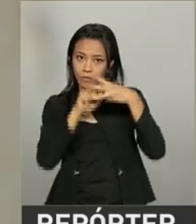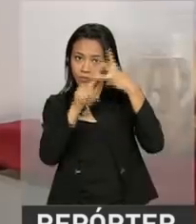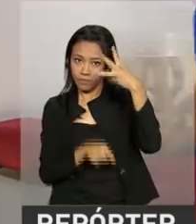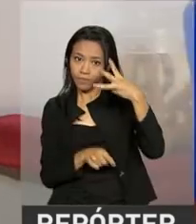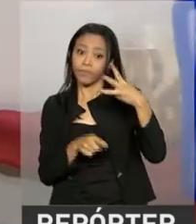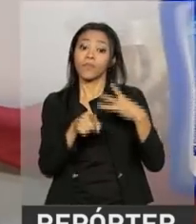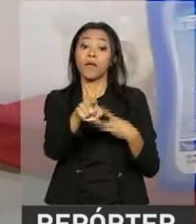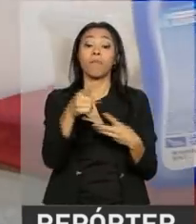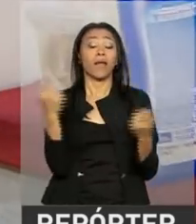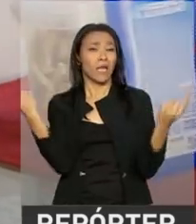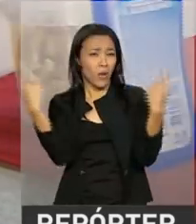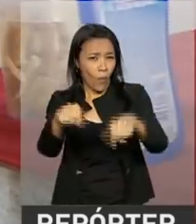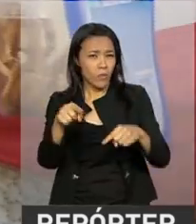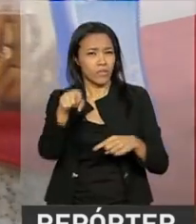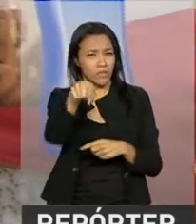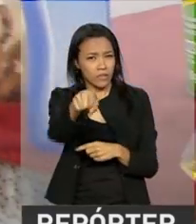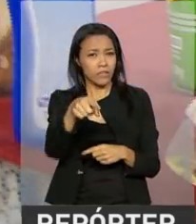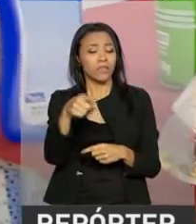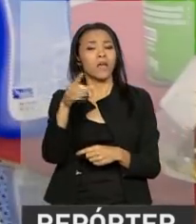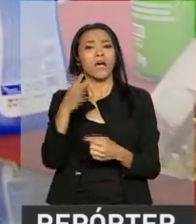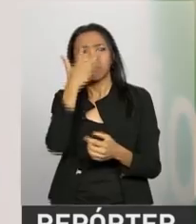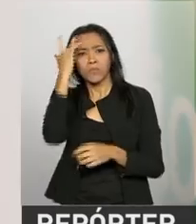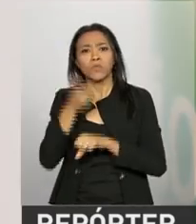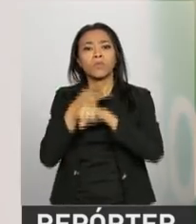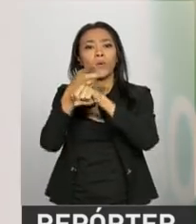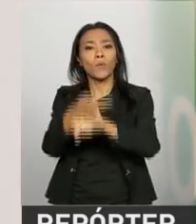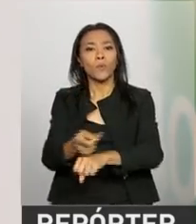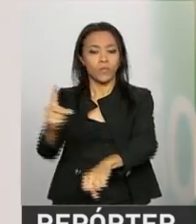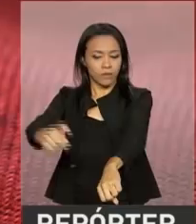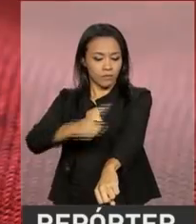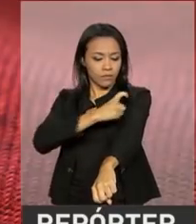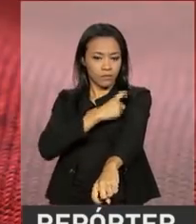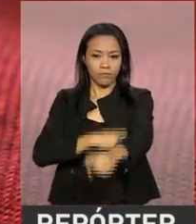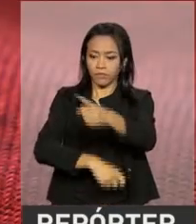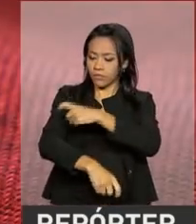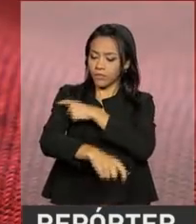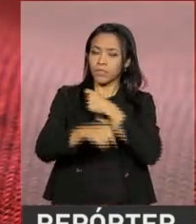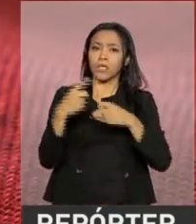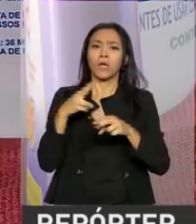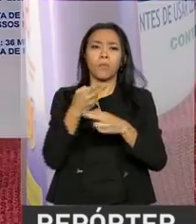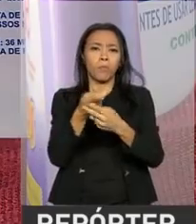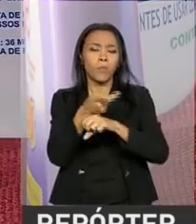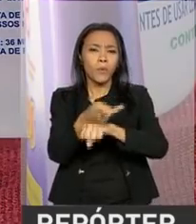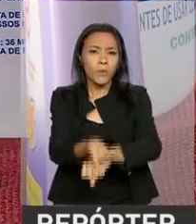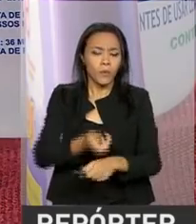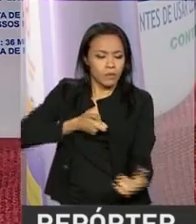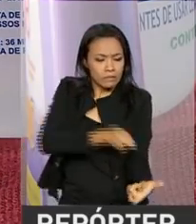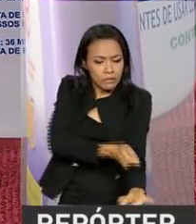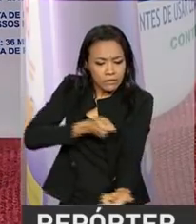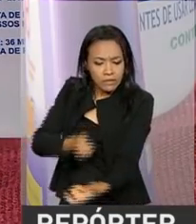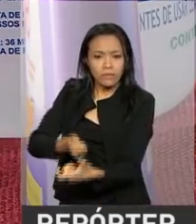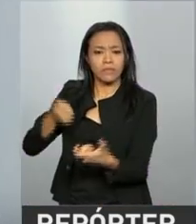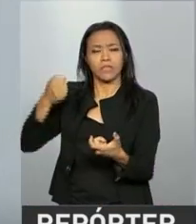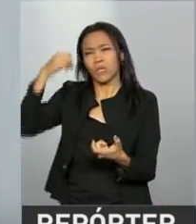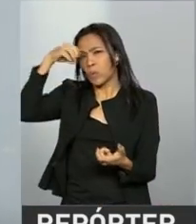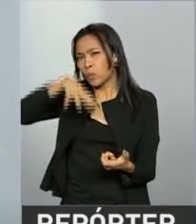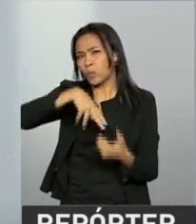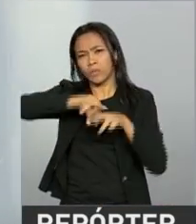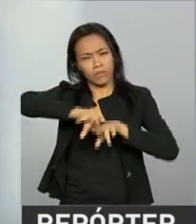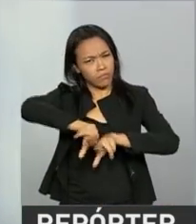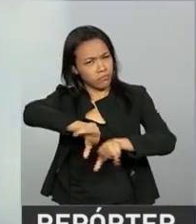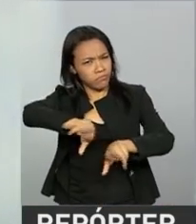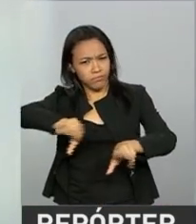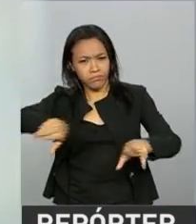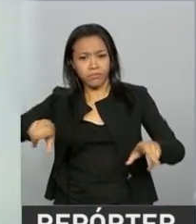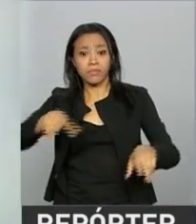homem muita gente recorre a repelentes inseticidas aparelhos elétricos óleos luzes enfim tem até